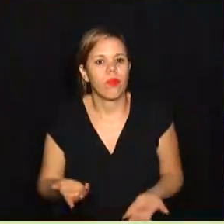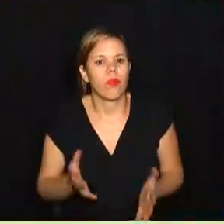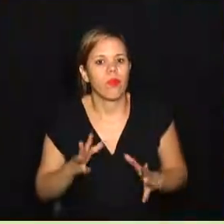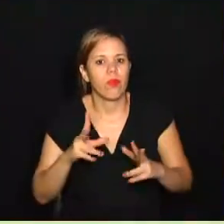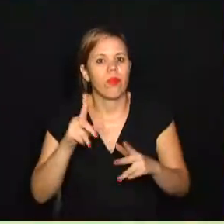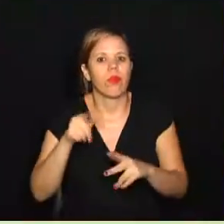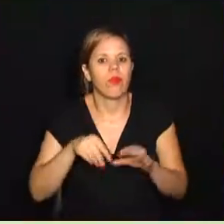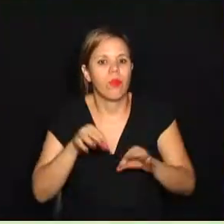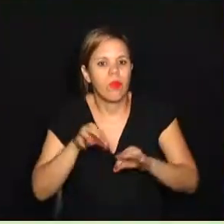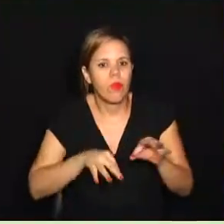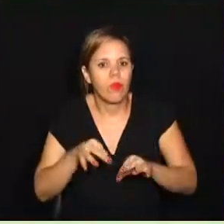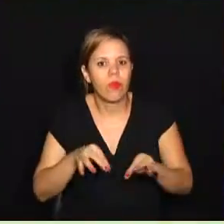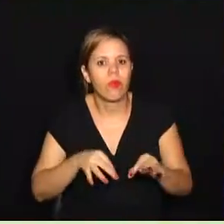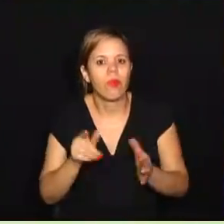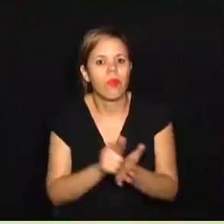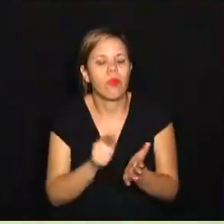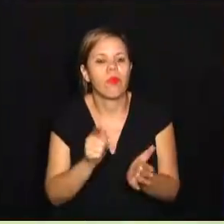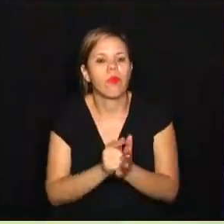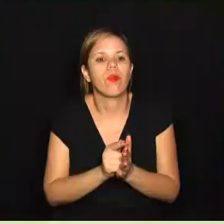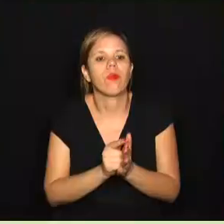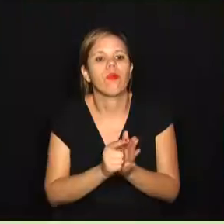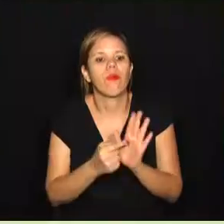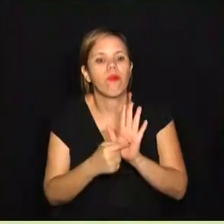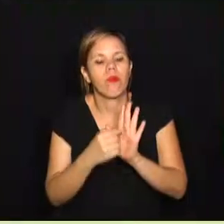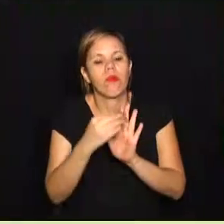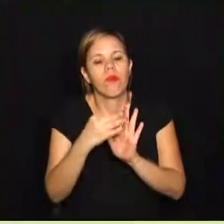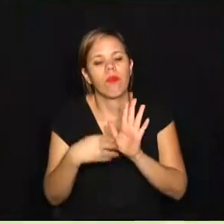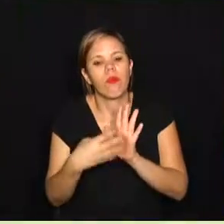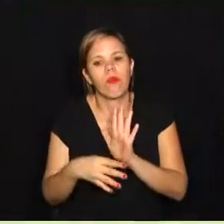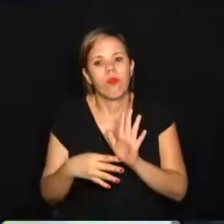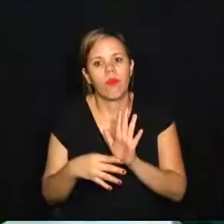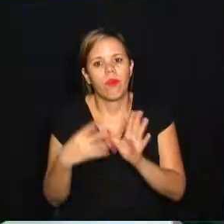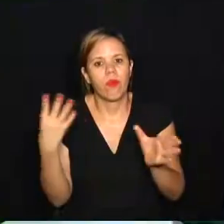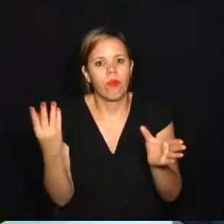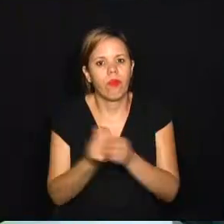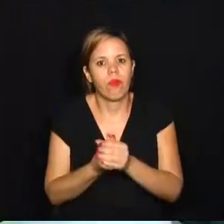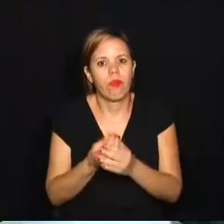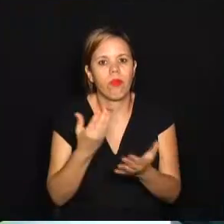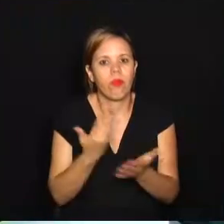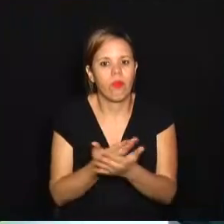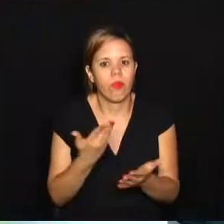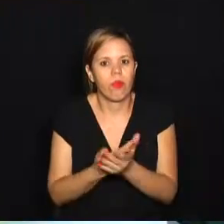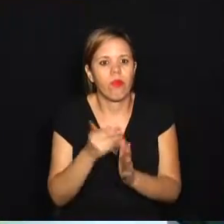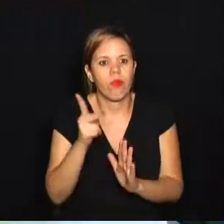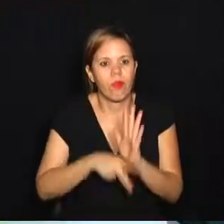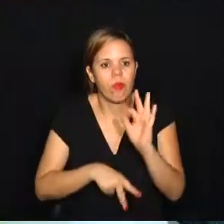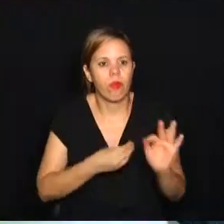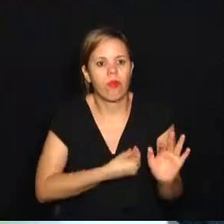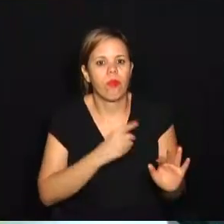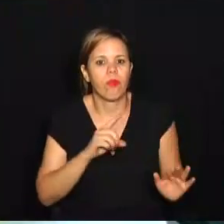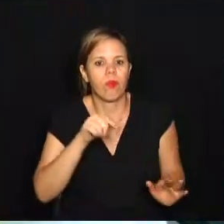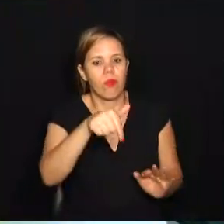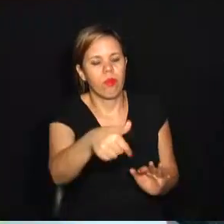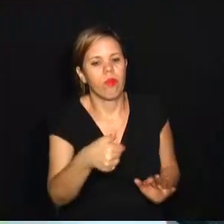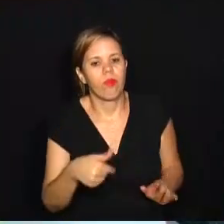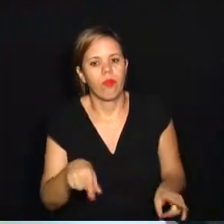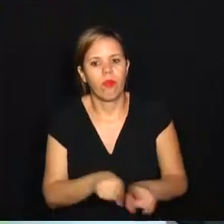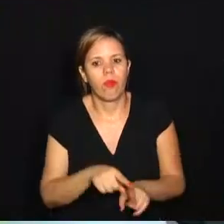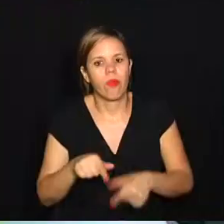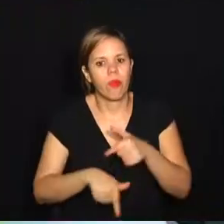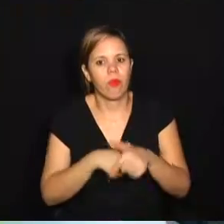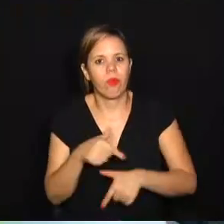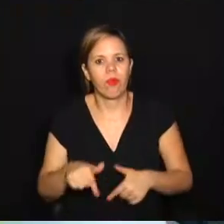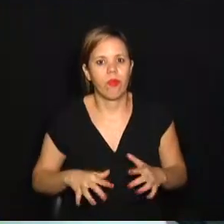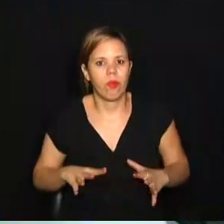isso é montado um portfólio para que seja inserido nas aulas de projeto de vida depois e seja